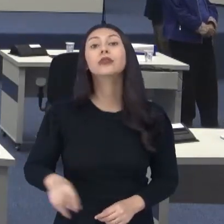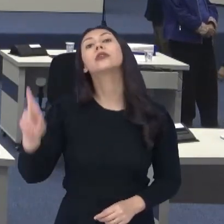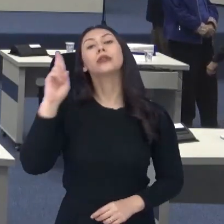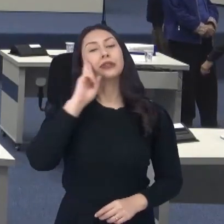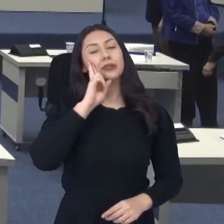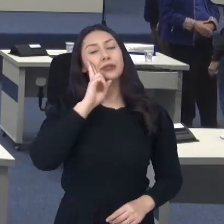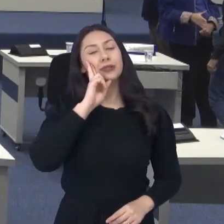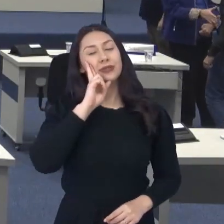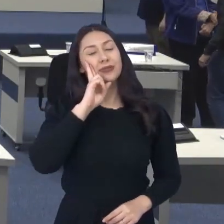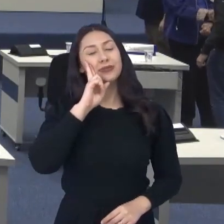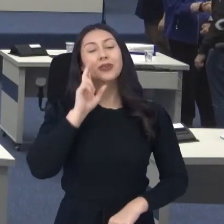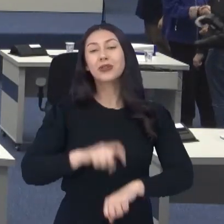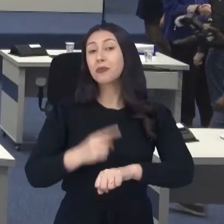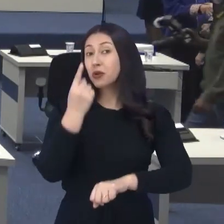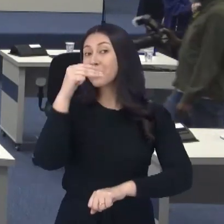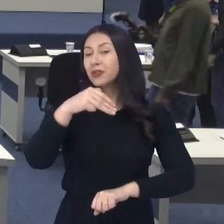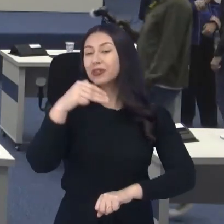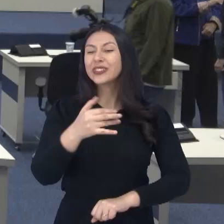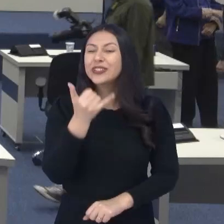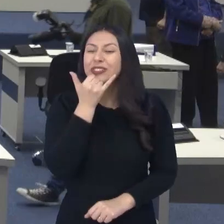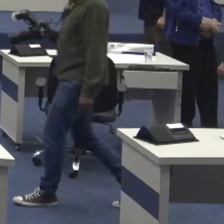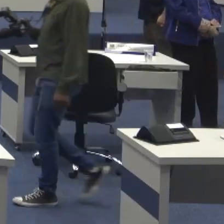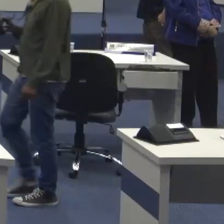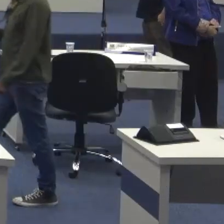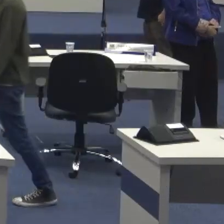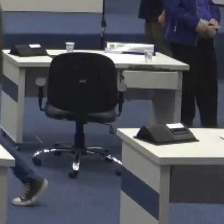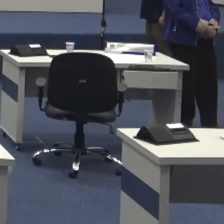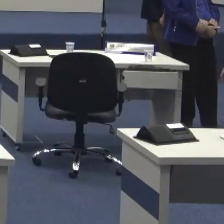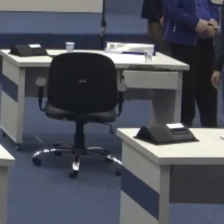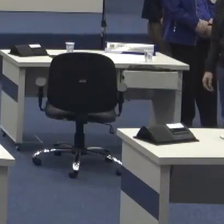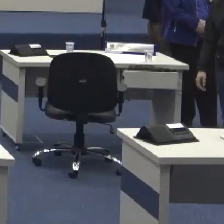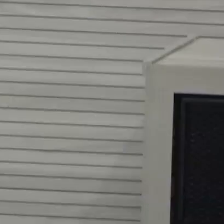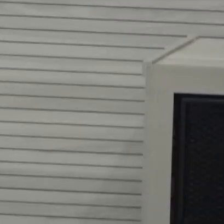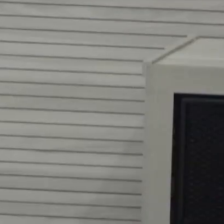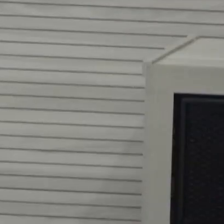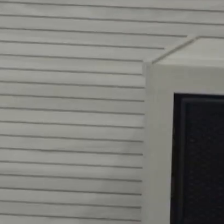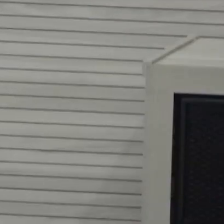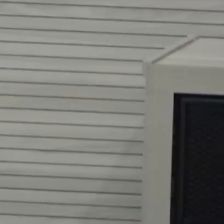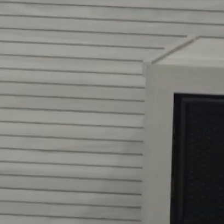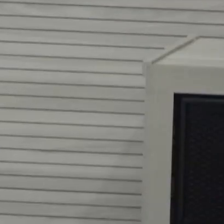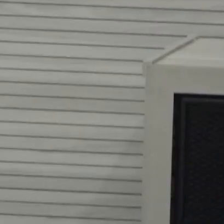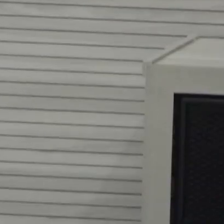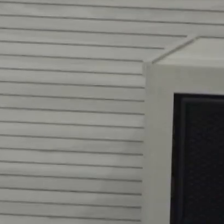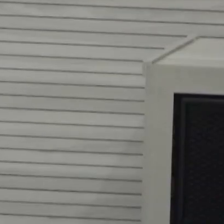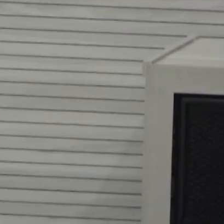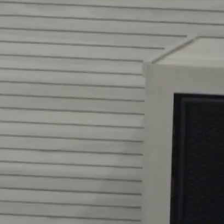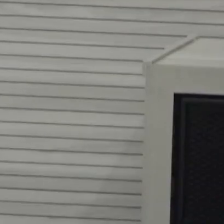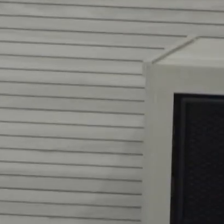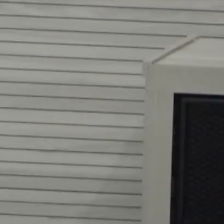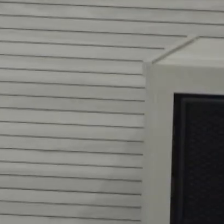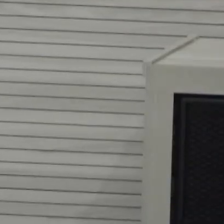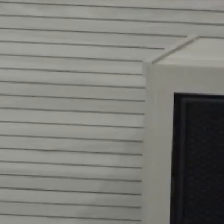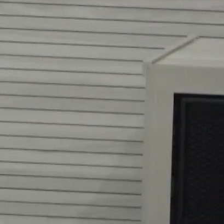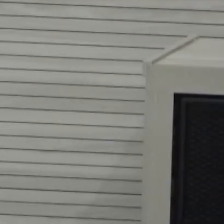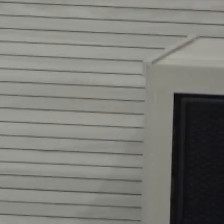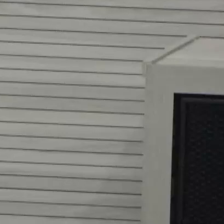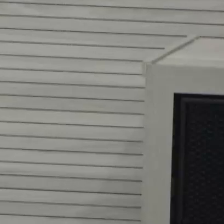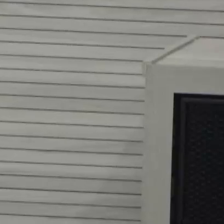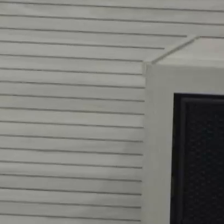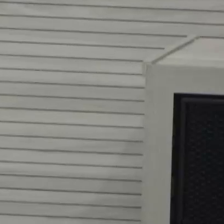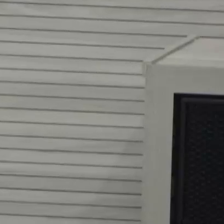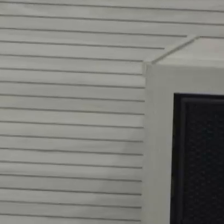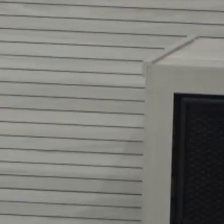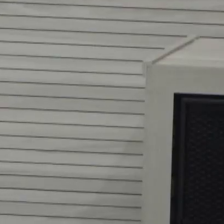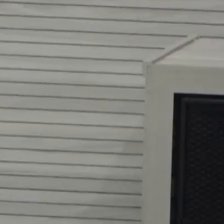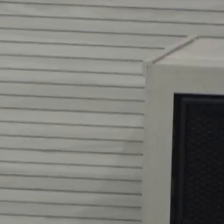Renato Santiago, por tempo de um minuto. Desculpa, vereador. Presidente, eu acho que hoje começa a marcar uma nova era nessa